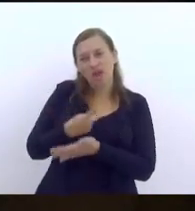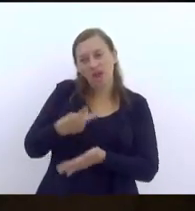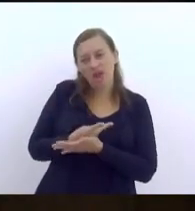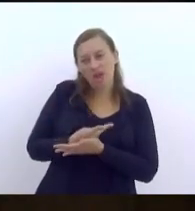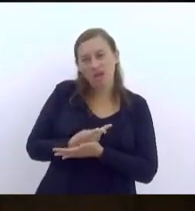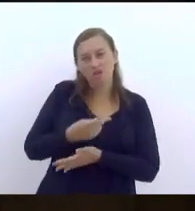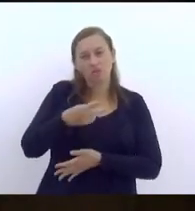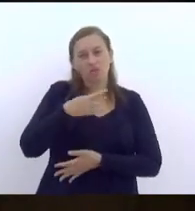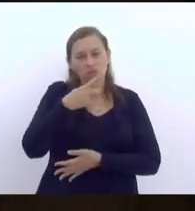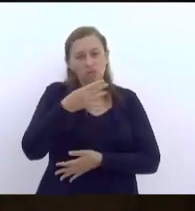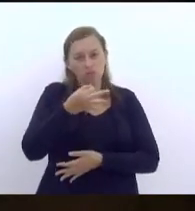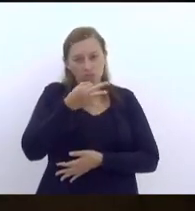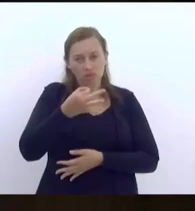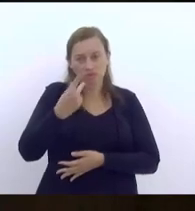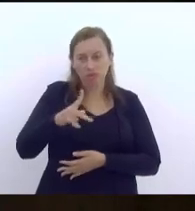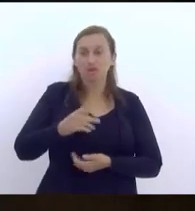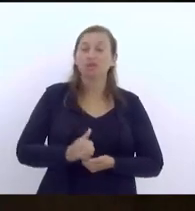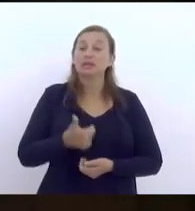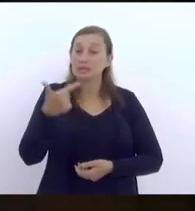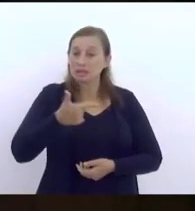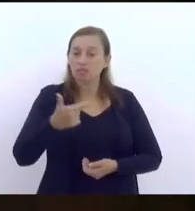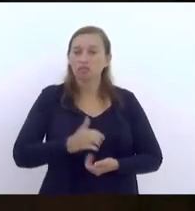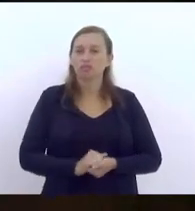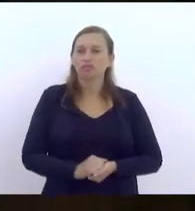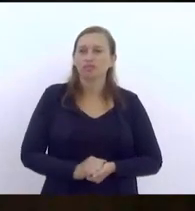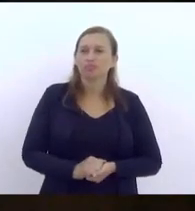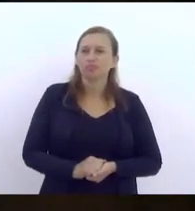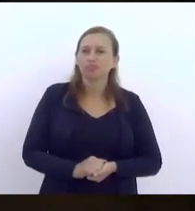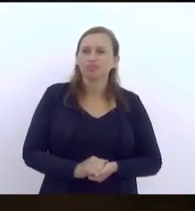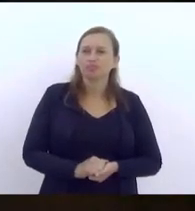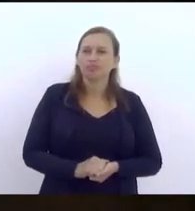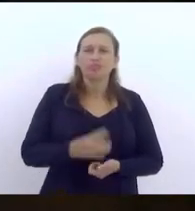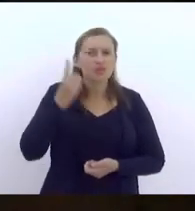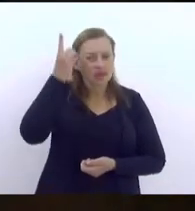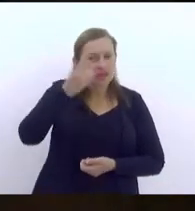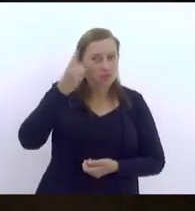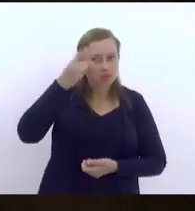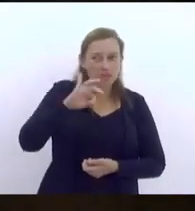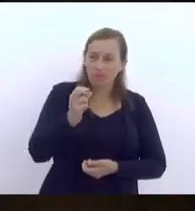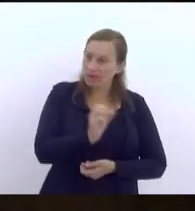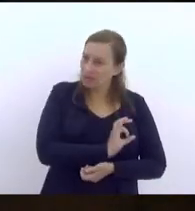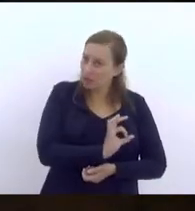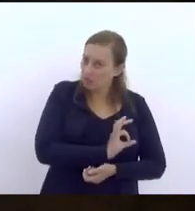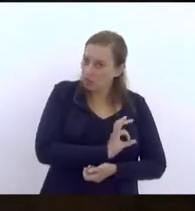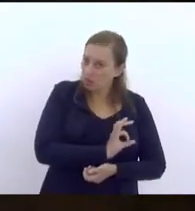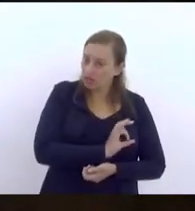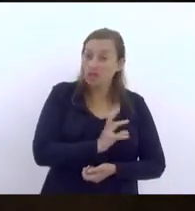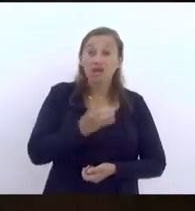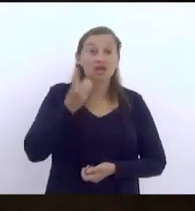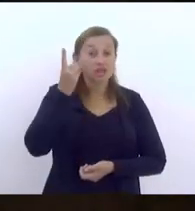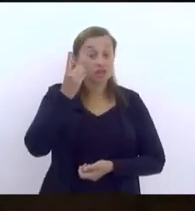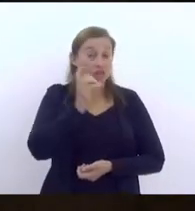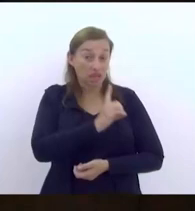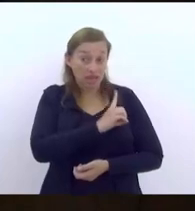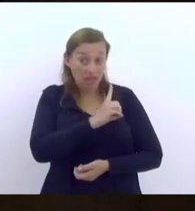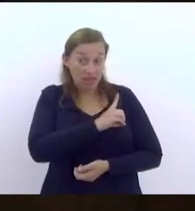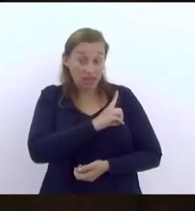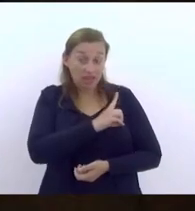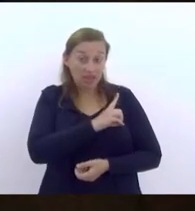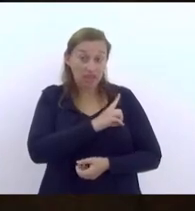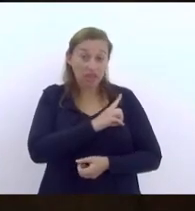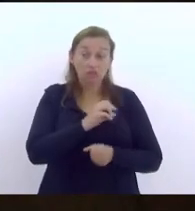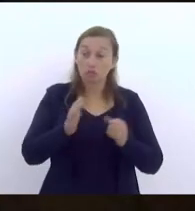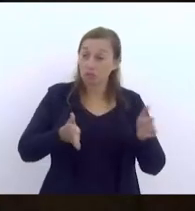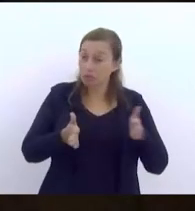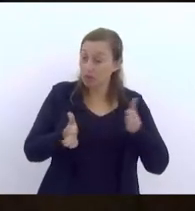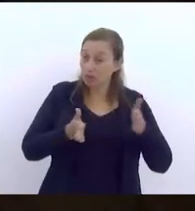argumenta desta forma. Segundo, a deputada Marta Rocha, que era delegada na época, veio